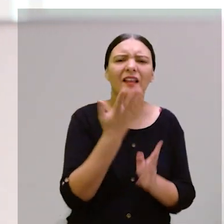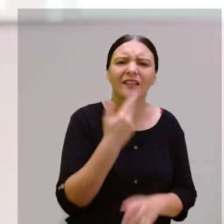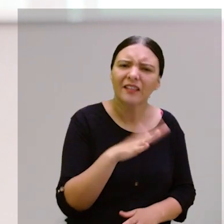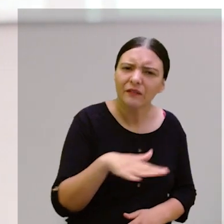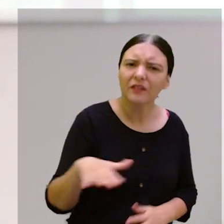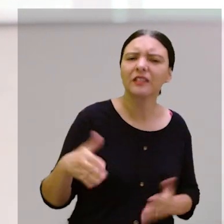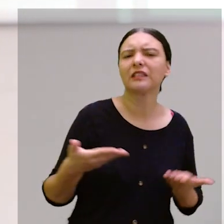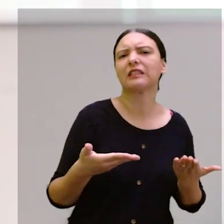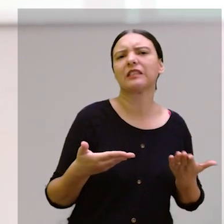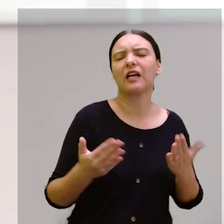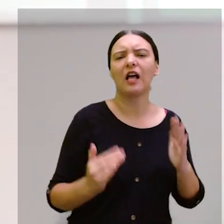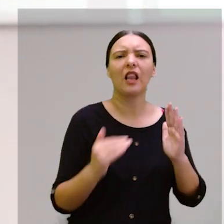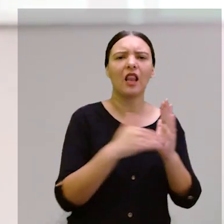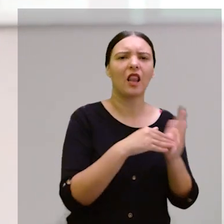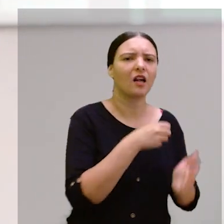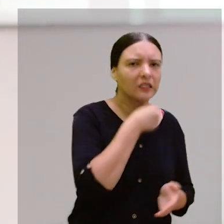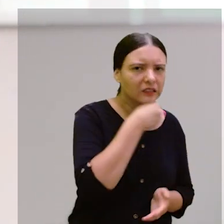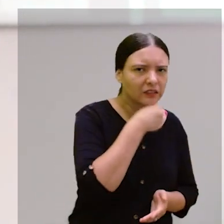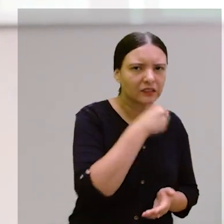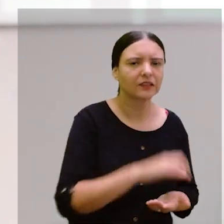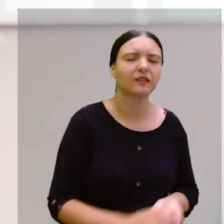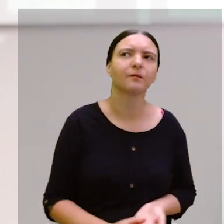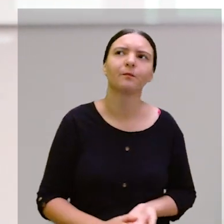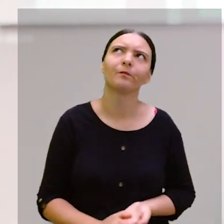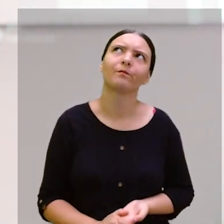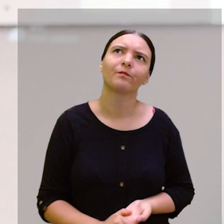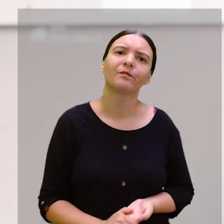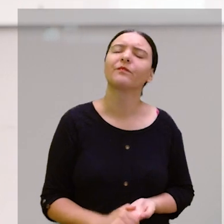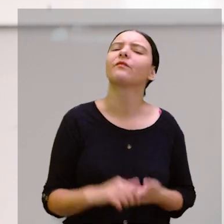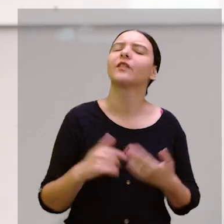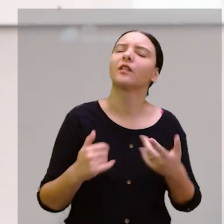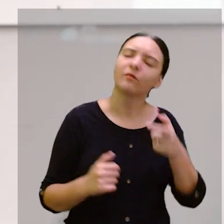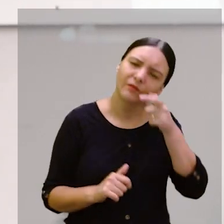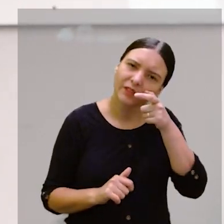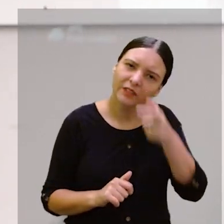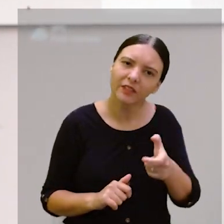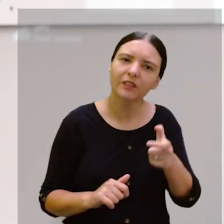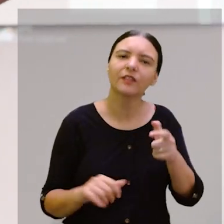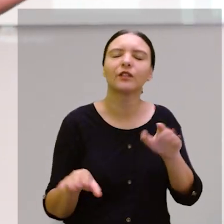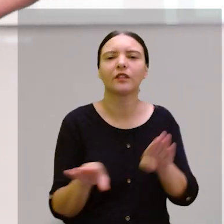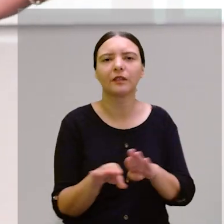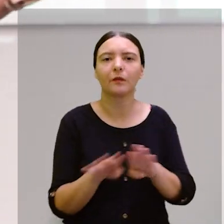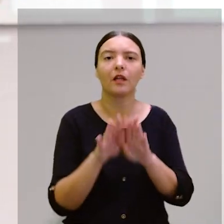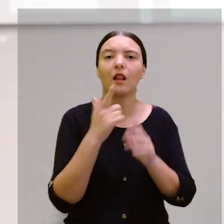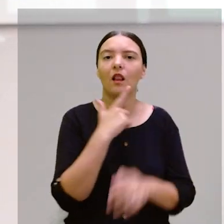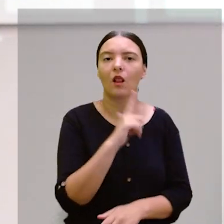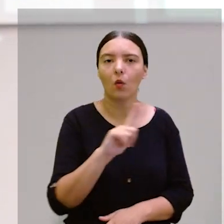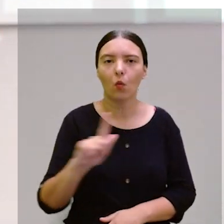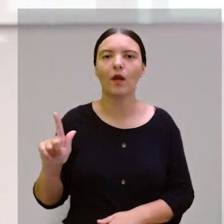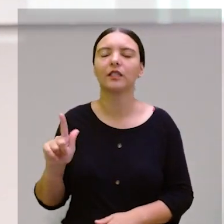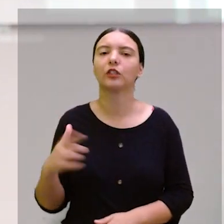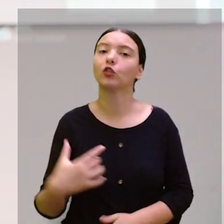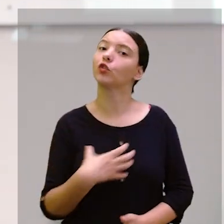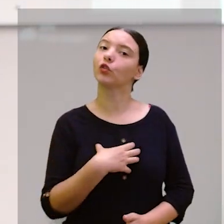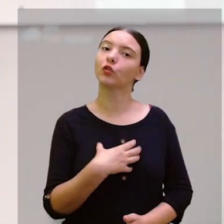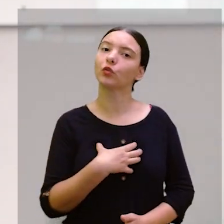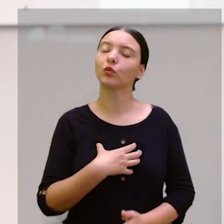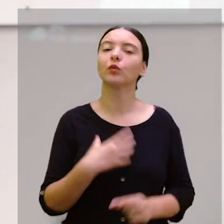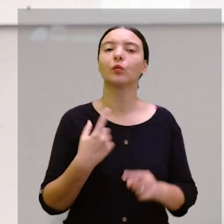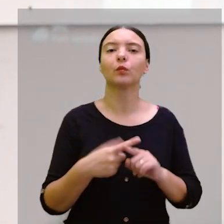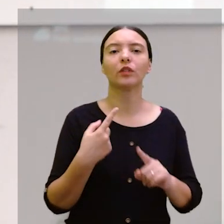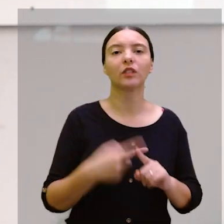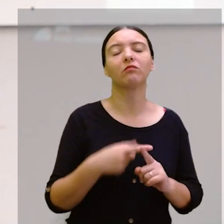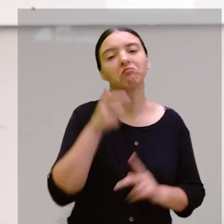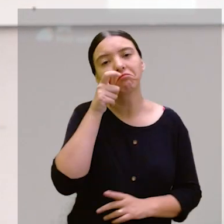infância até a velhice. Então, é muito mais interessante, aí a gente está falando de linguagem, de estilo, né? É muito